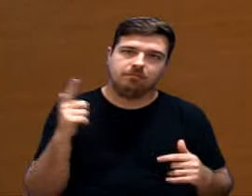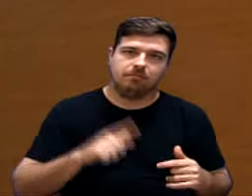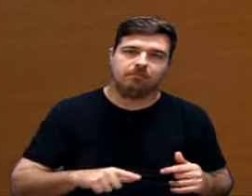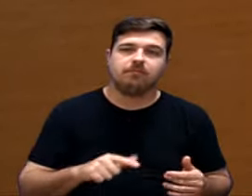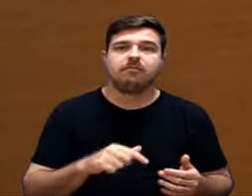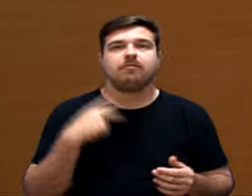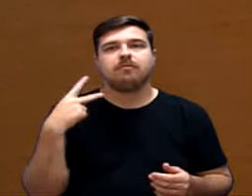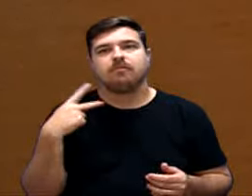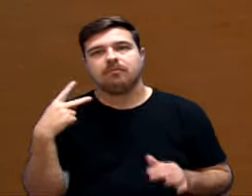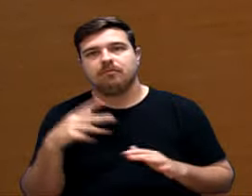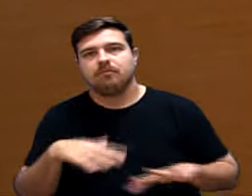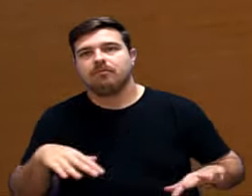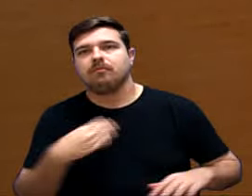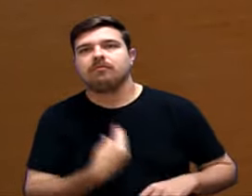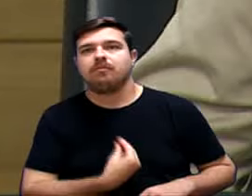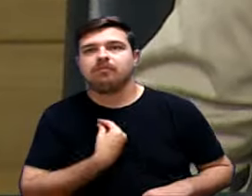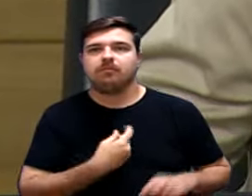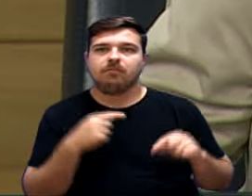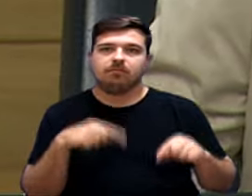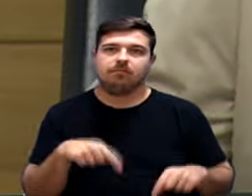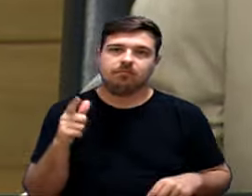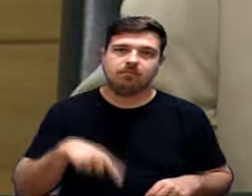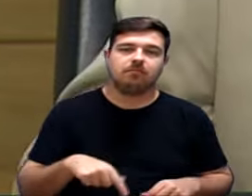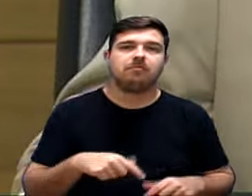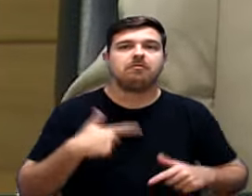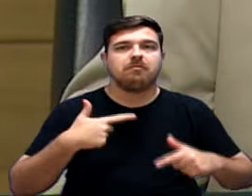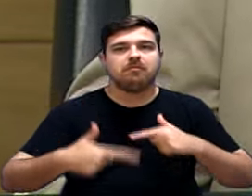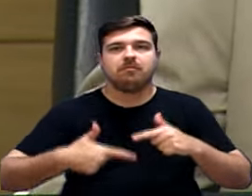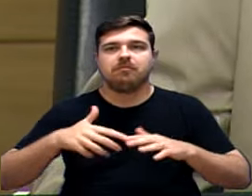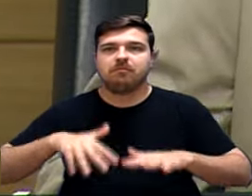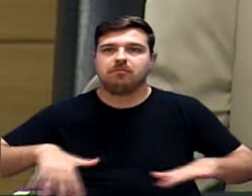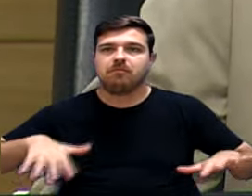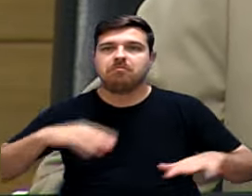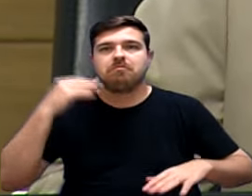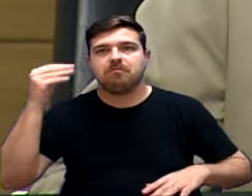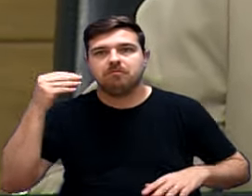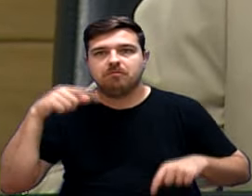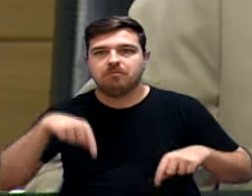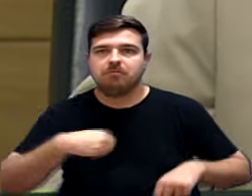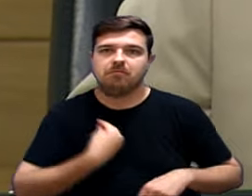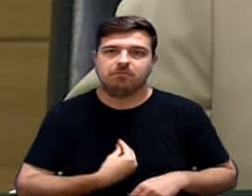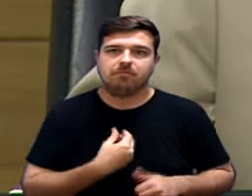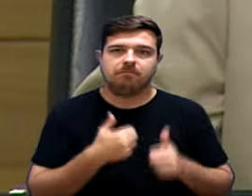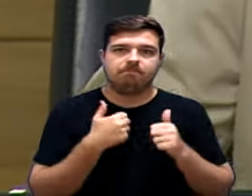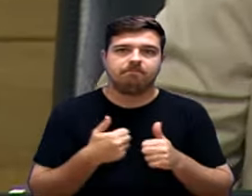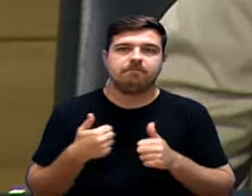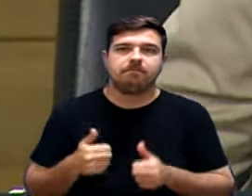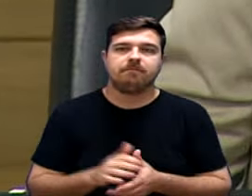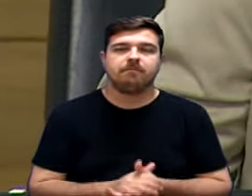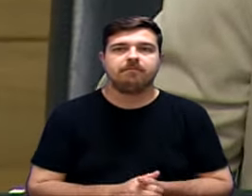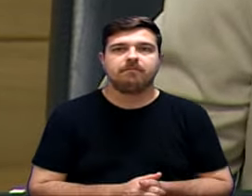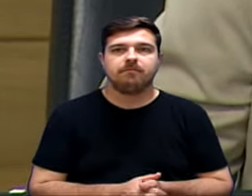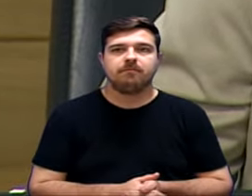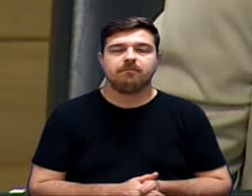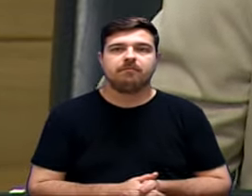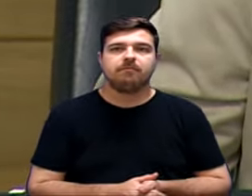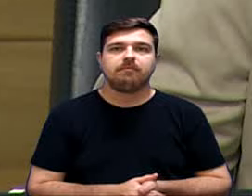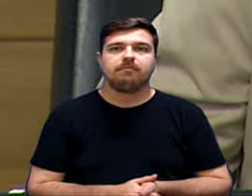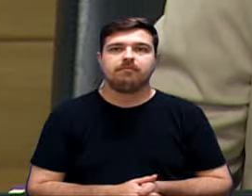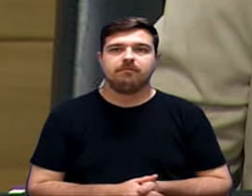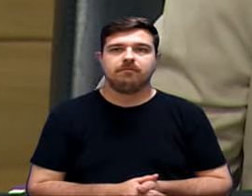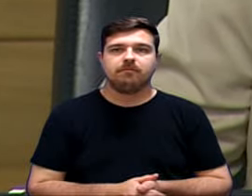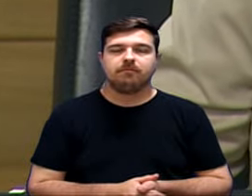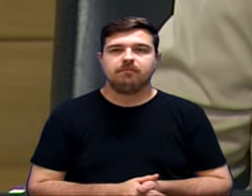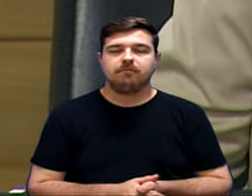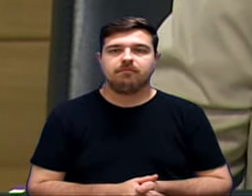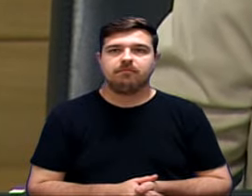dos vereadores dos técnicos e demais presentes aí no